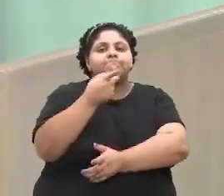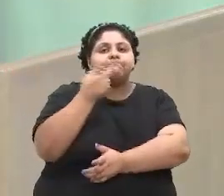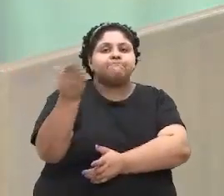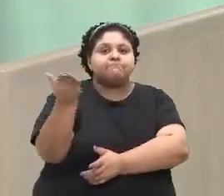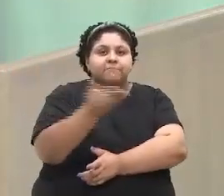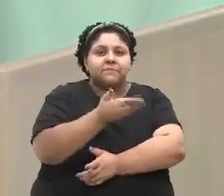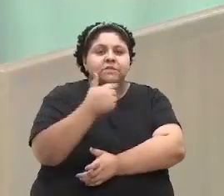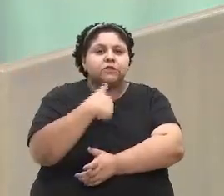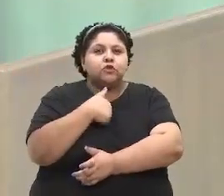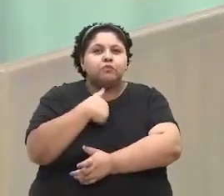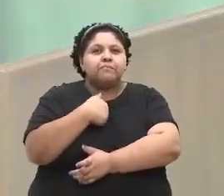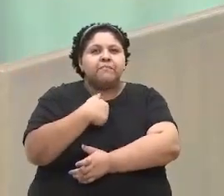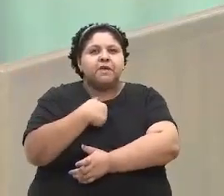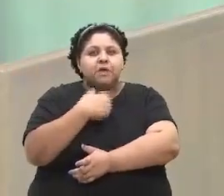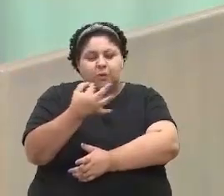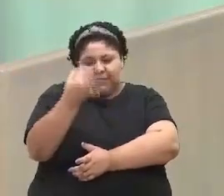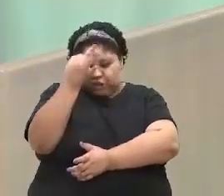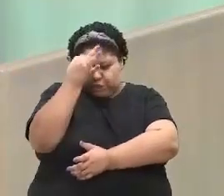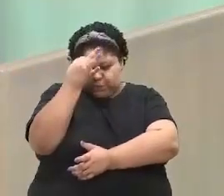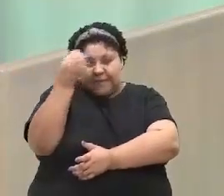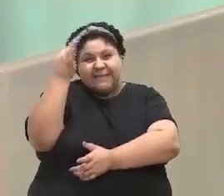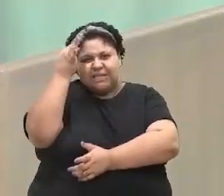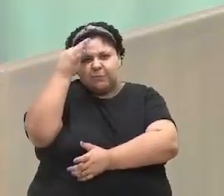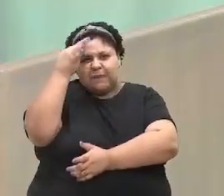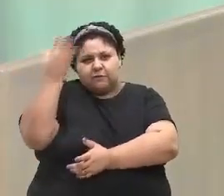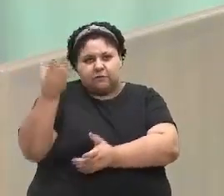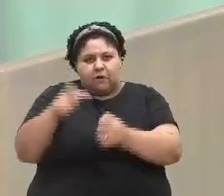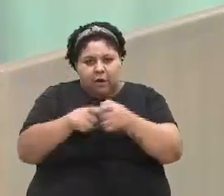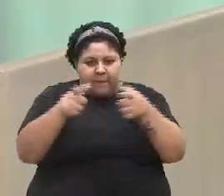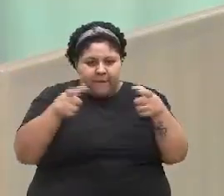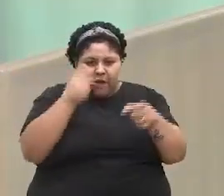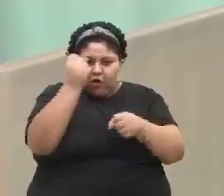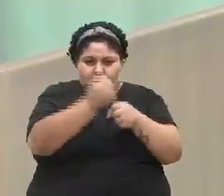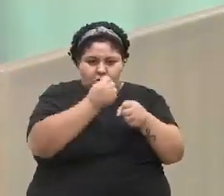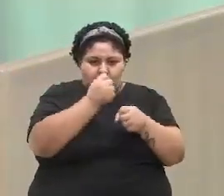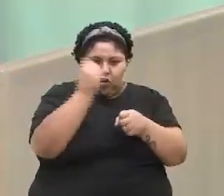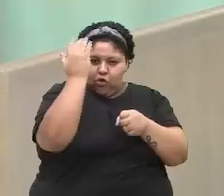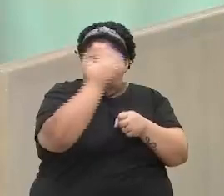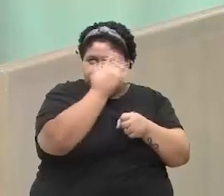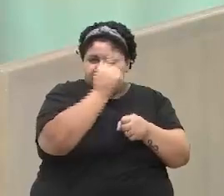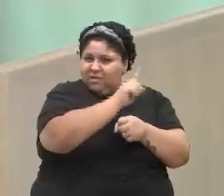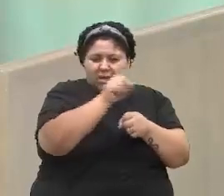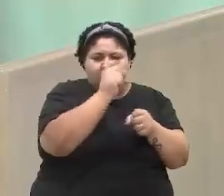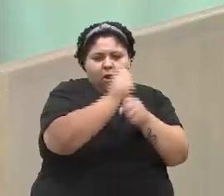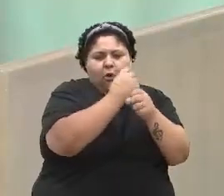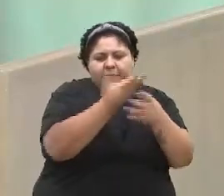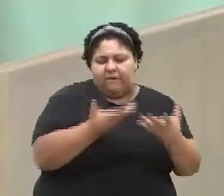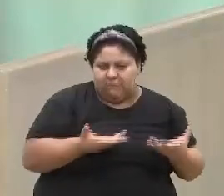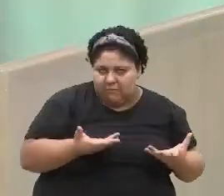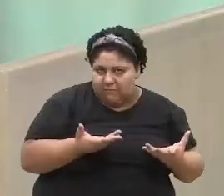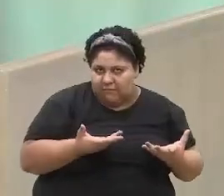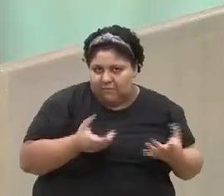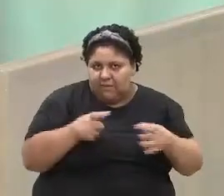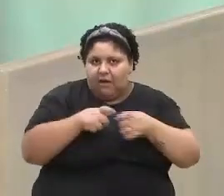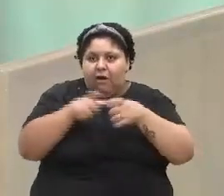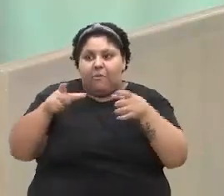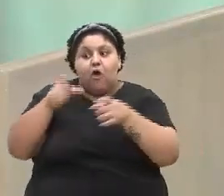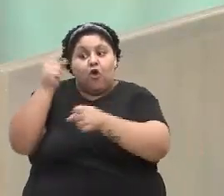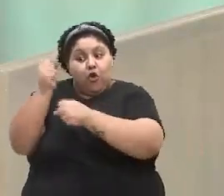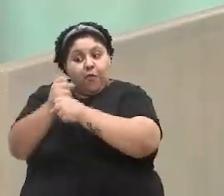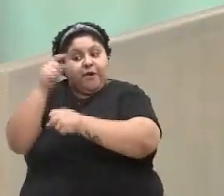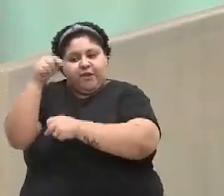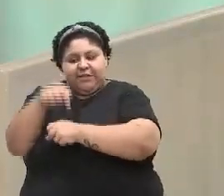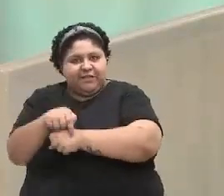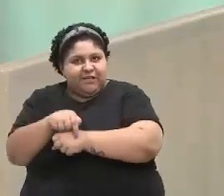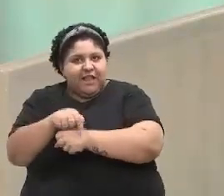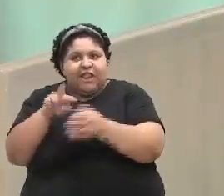minha concepção, a maior obra do governo Adiló não é obra. A maior obra deste governo não